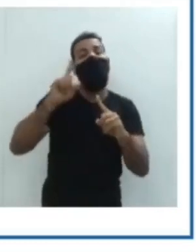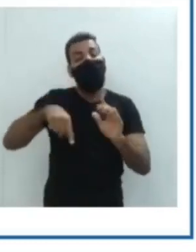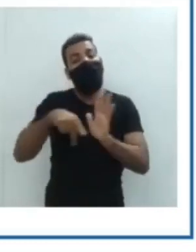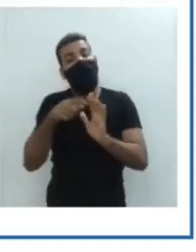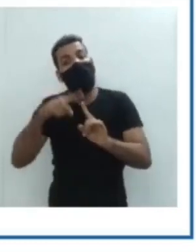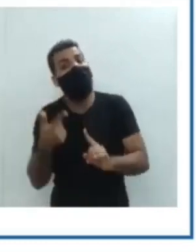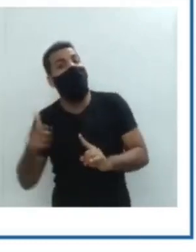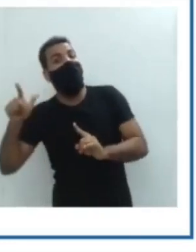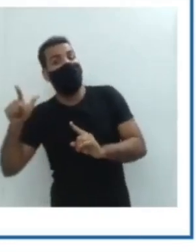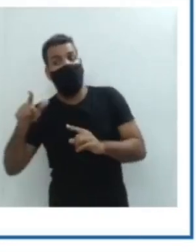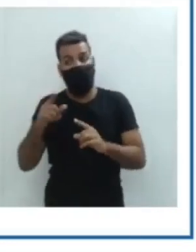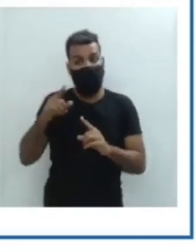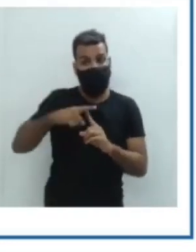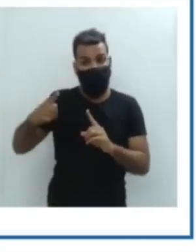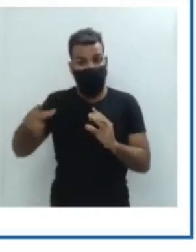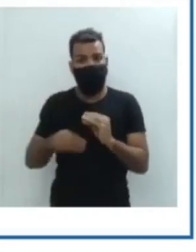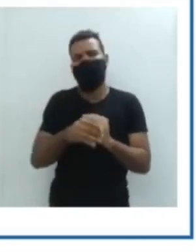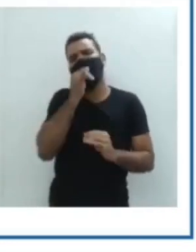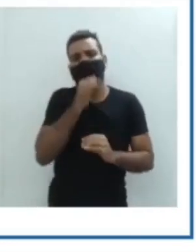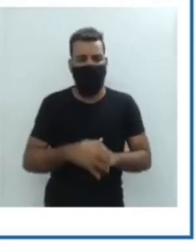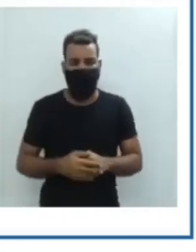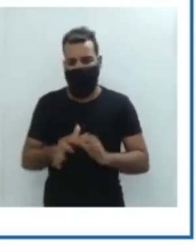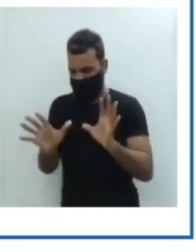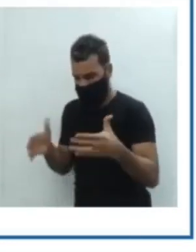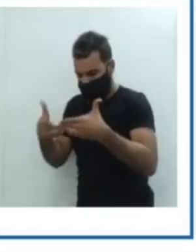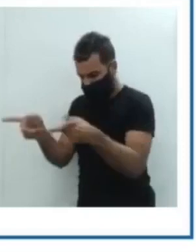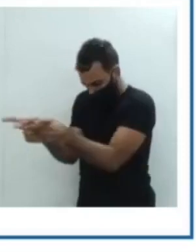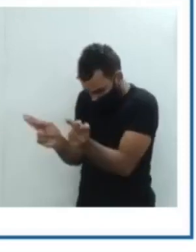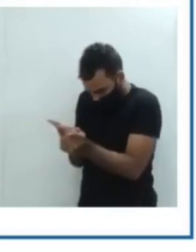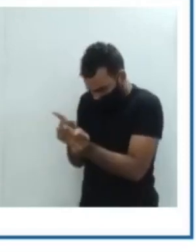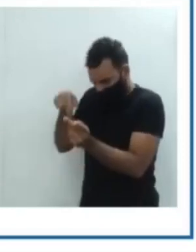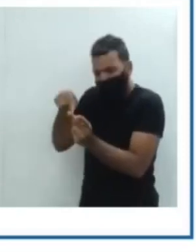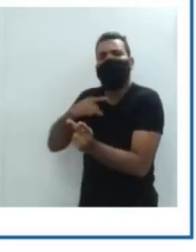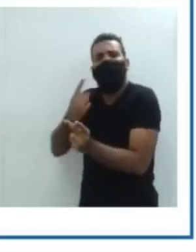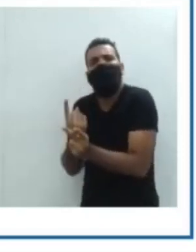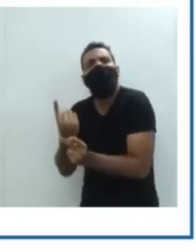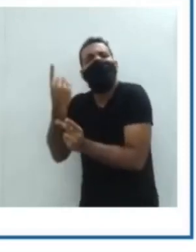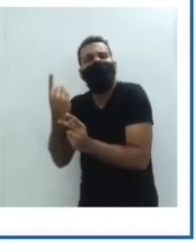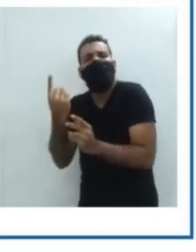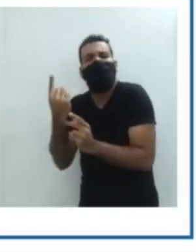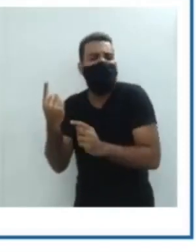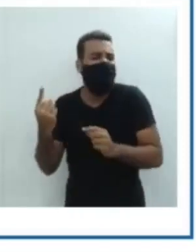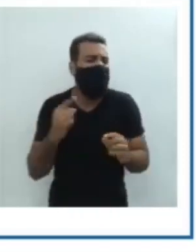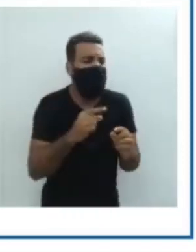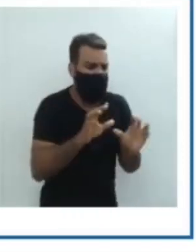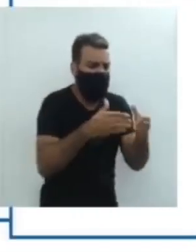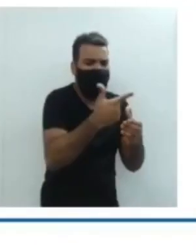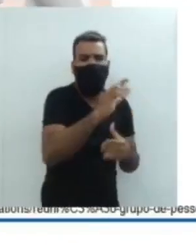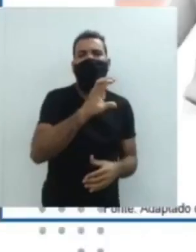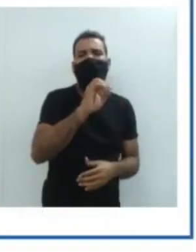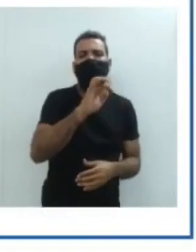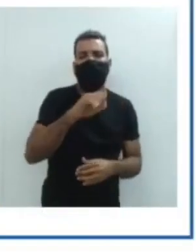dentro da nossa classe prato nós temos um atributo que é da nossa classe cortesia